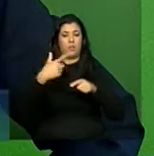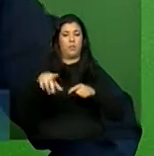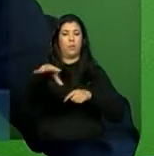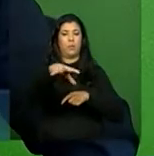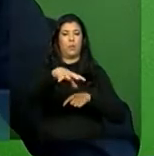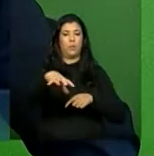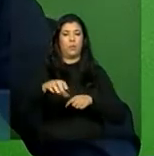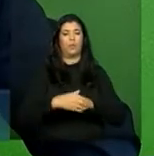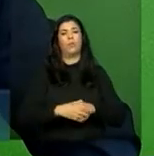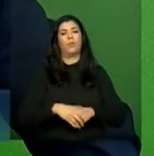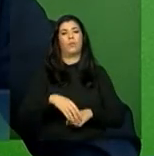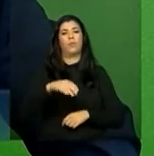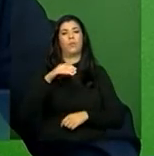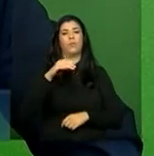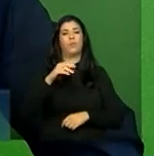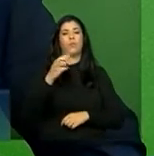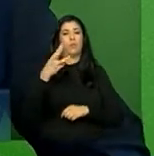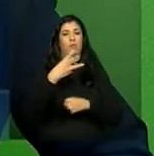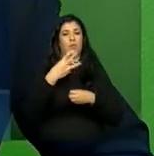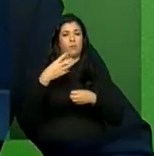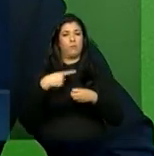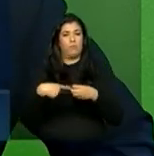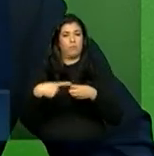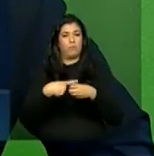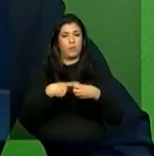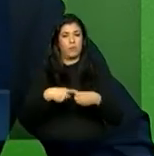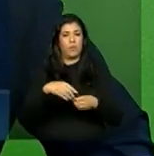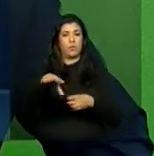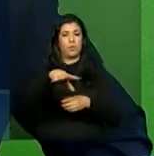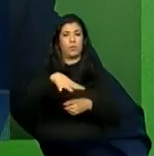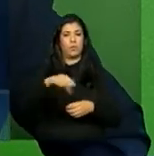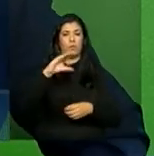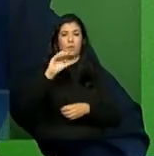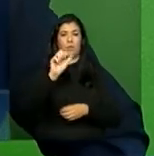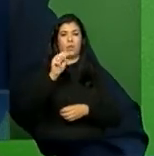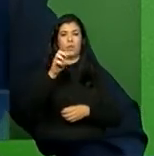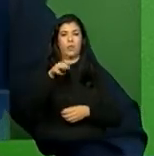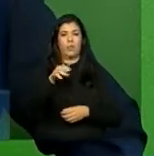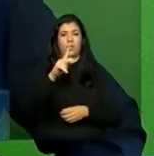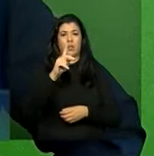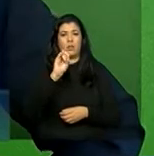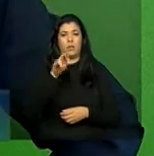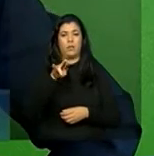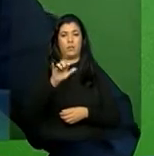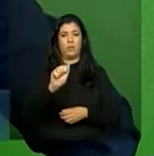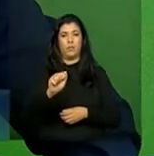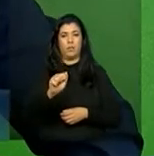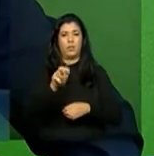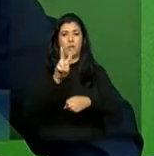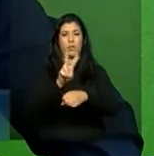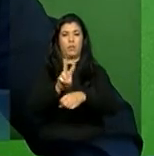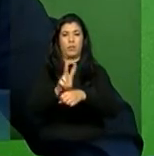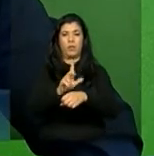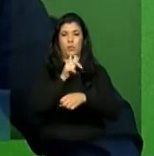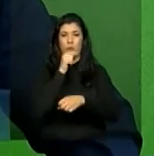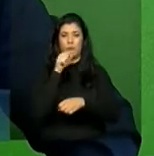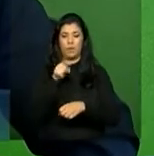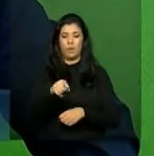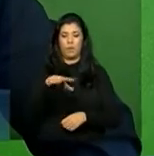piracicaba-capivari-jundiaí que a região de Campinas reservatório e